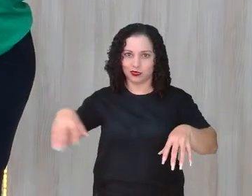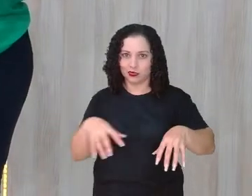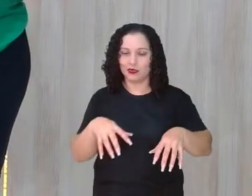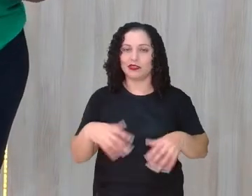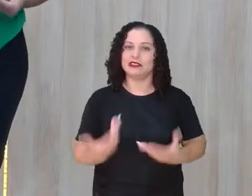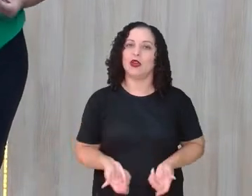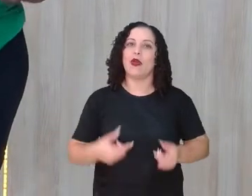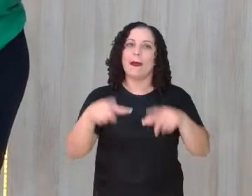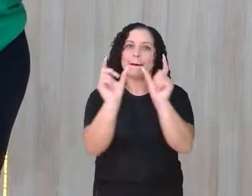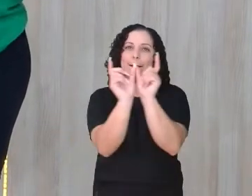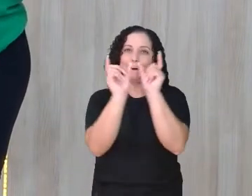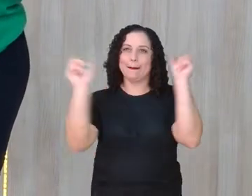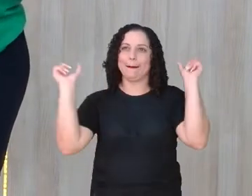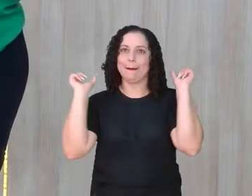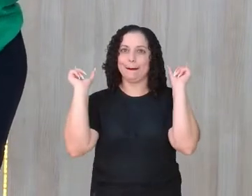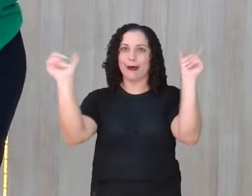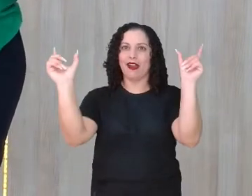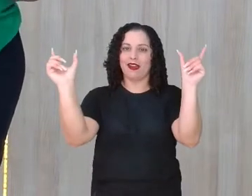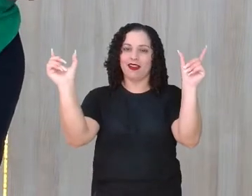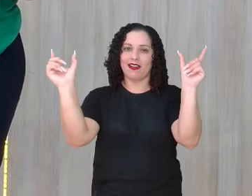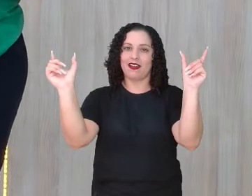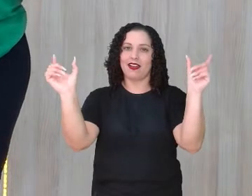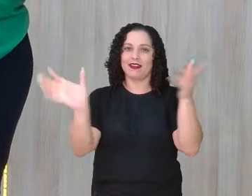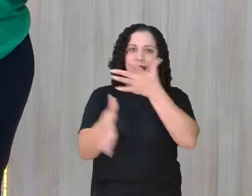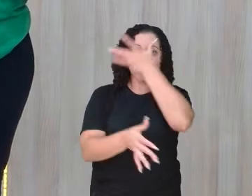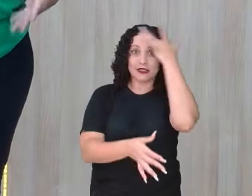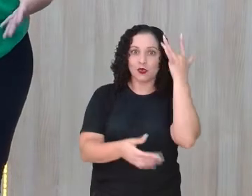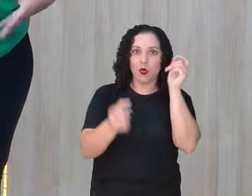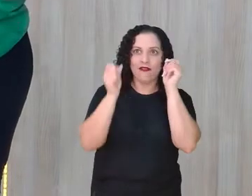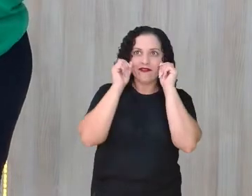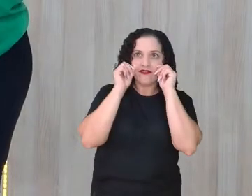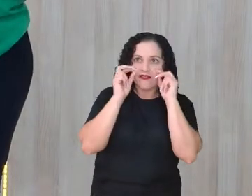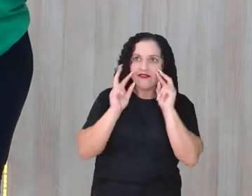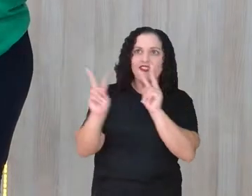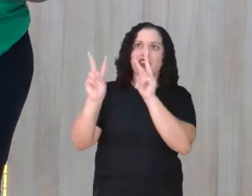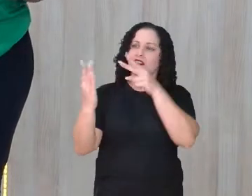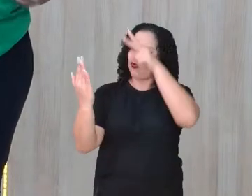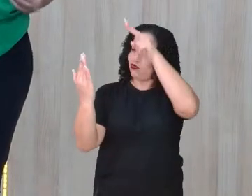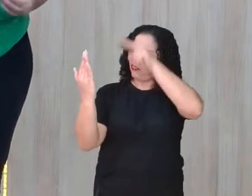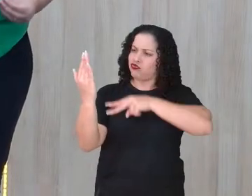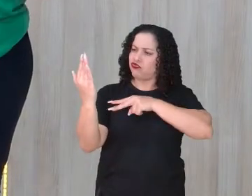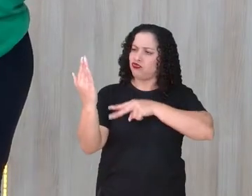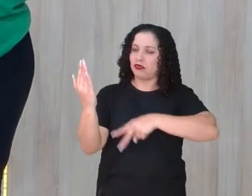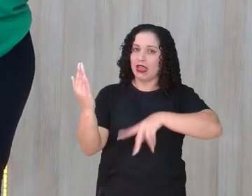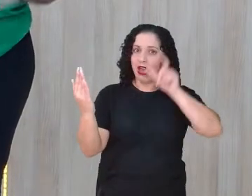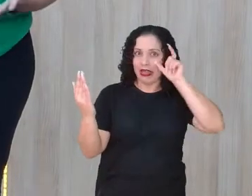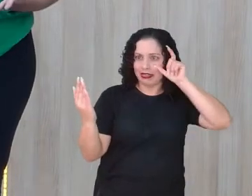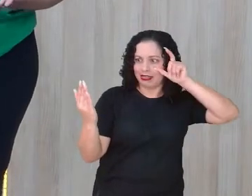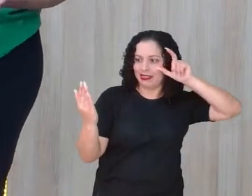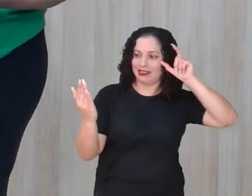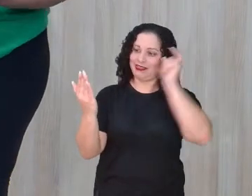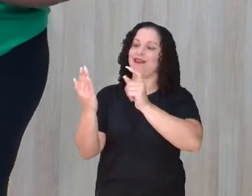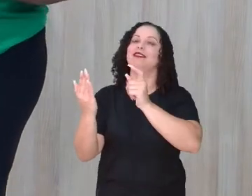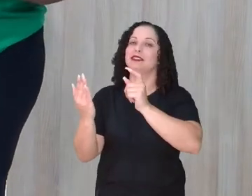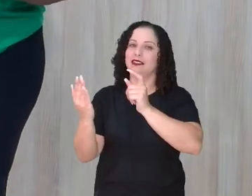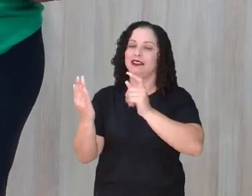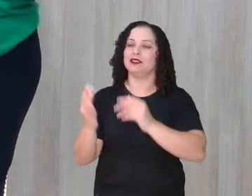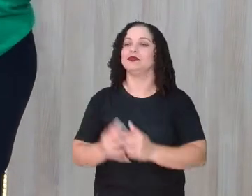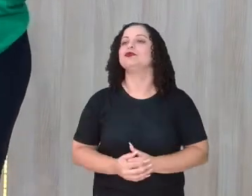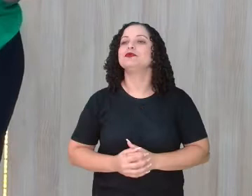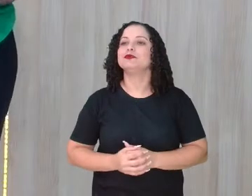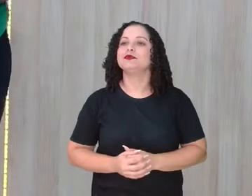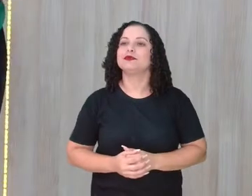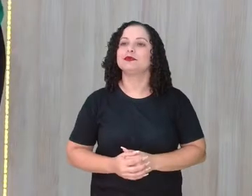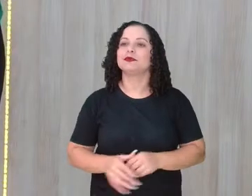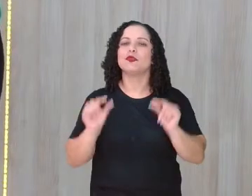é bem escrita quando ela cumpre a função dela, de chamar a atenção do leitor. E o que